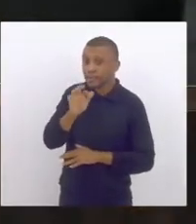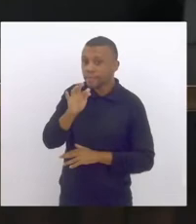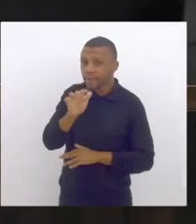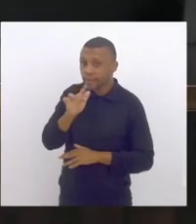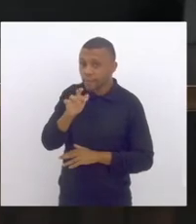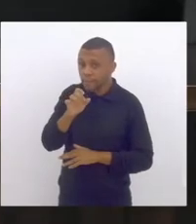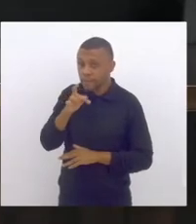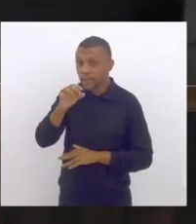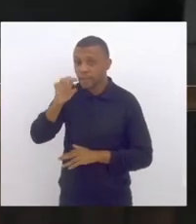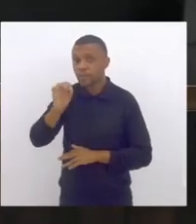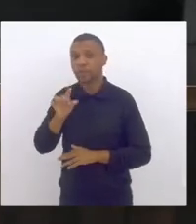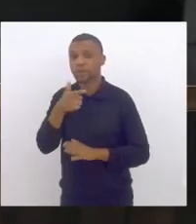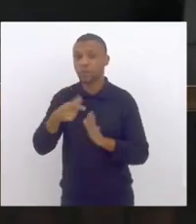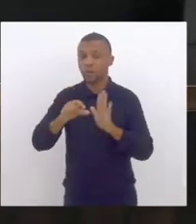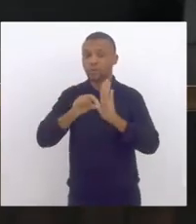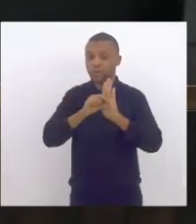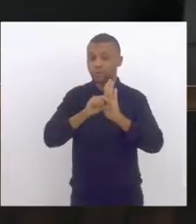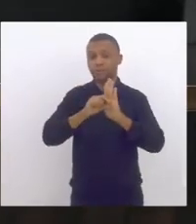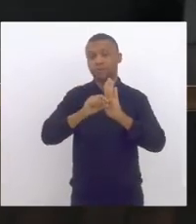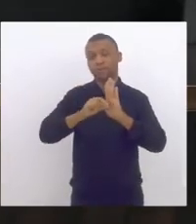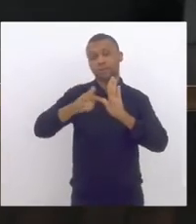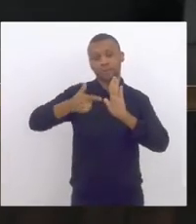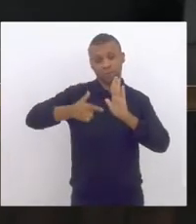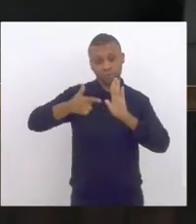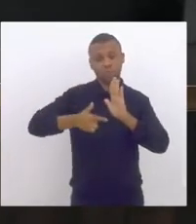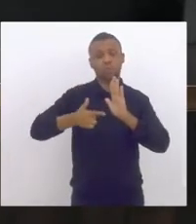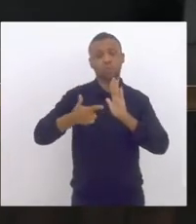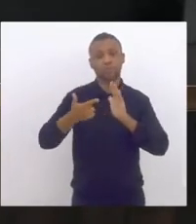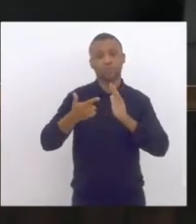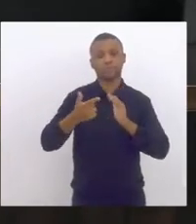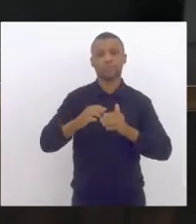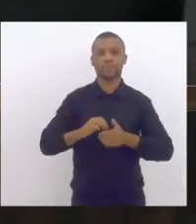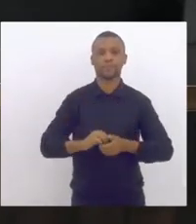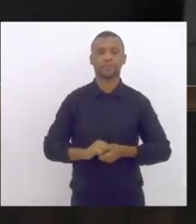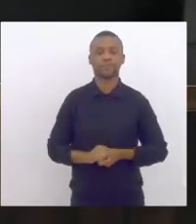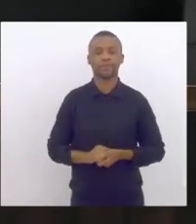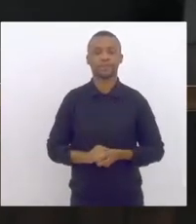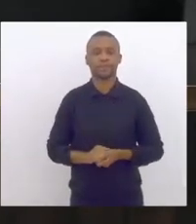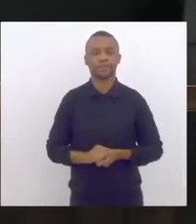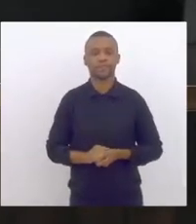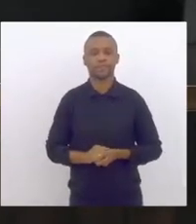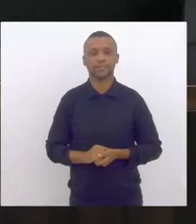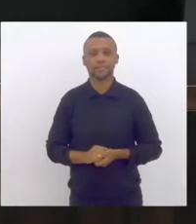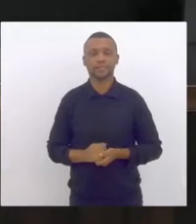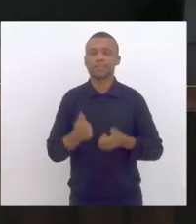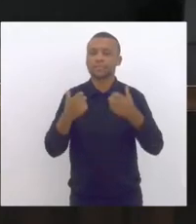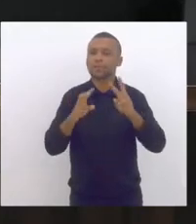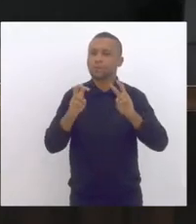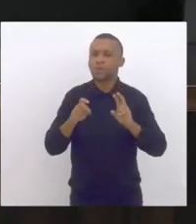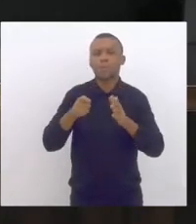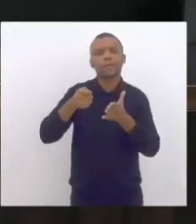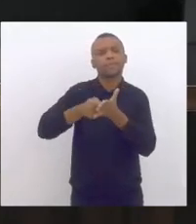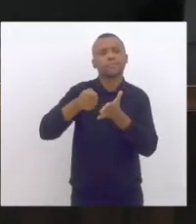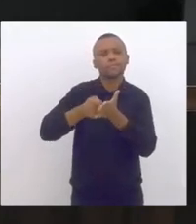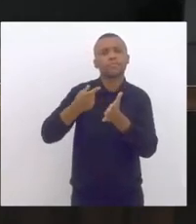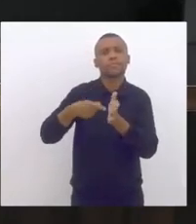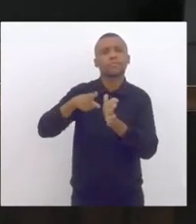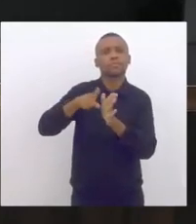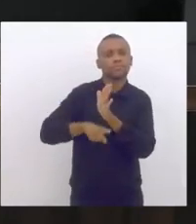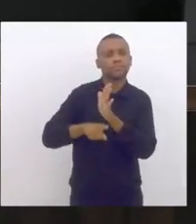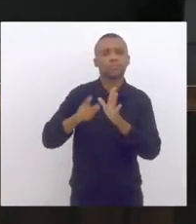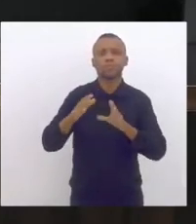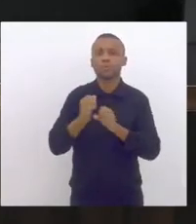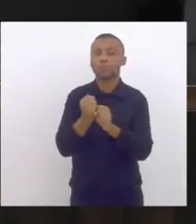do artigo 2º da lei 6.979, de 31 de março de 2015, que dispõe sobre o tratamento tributário especial de caráter